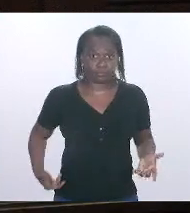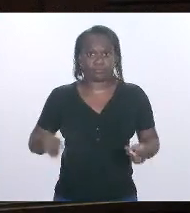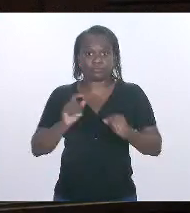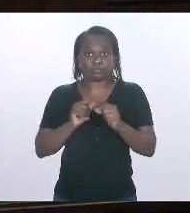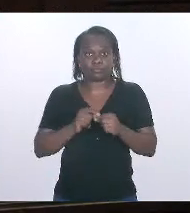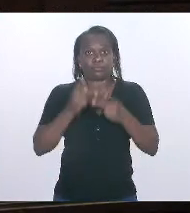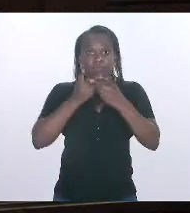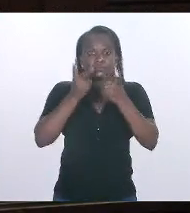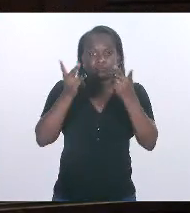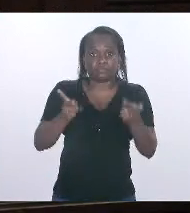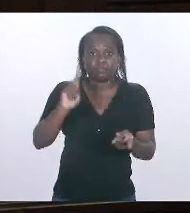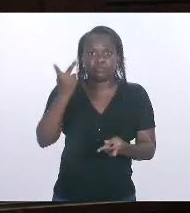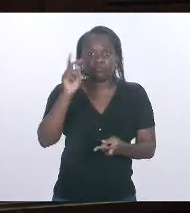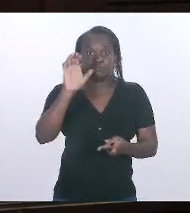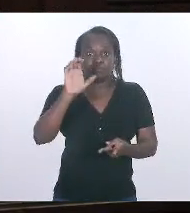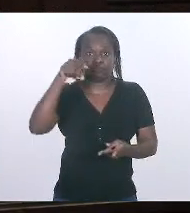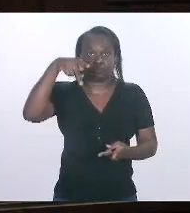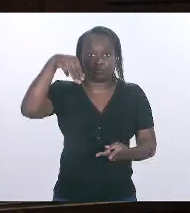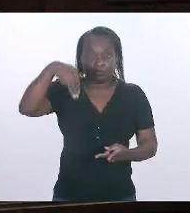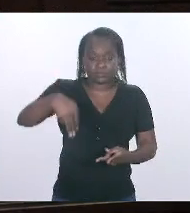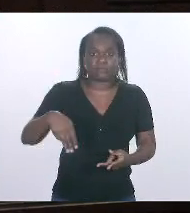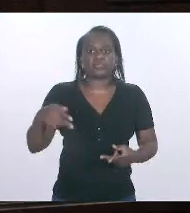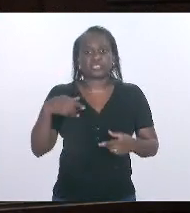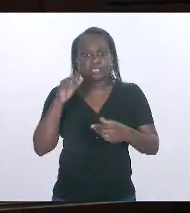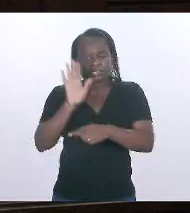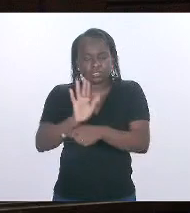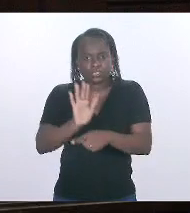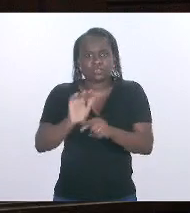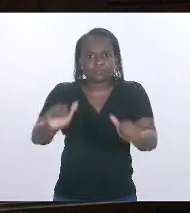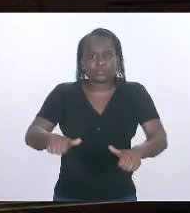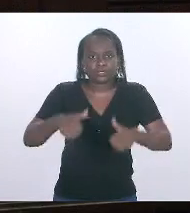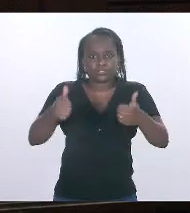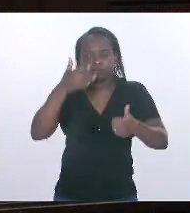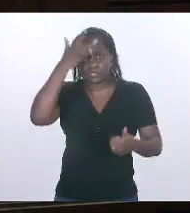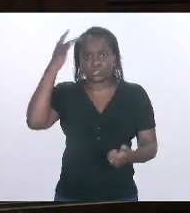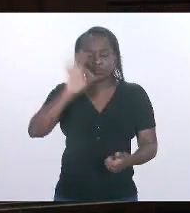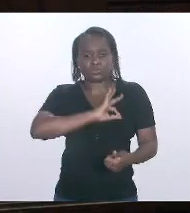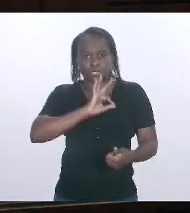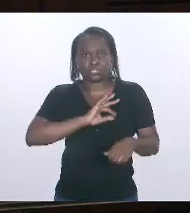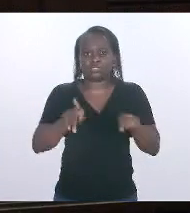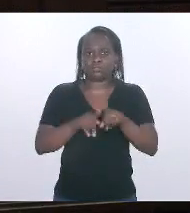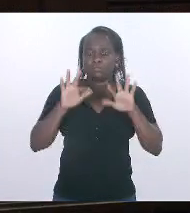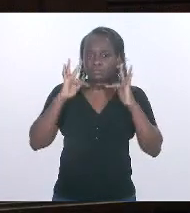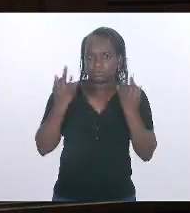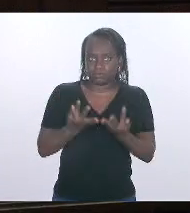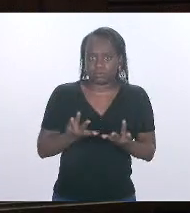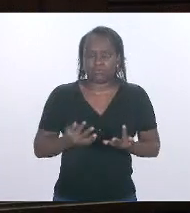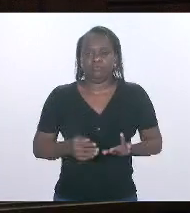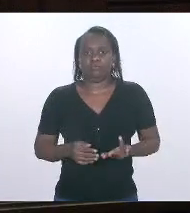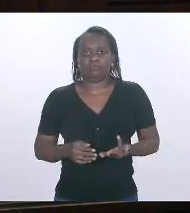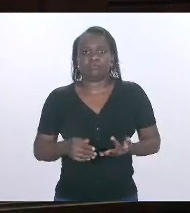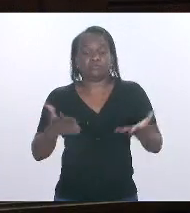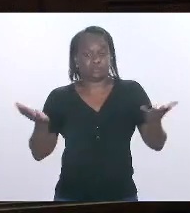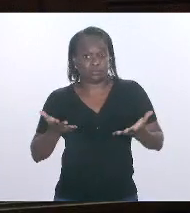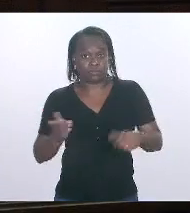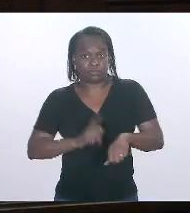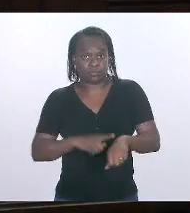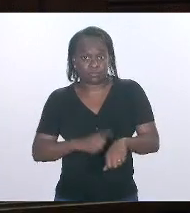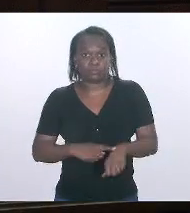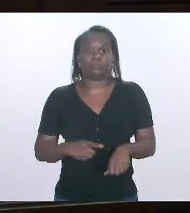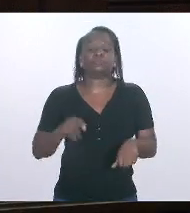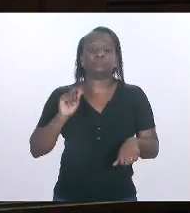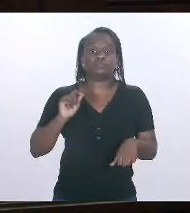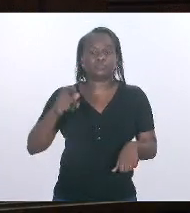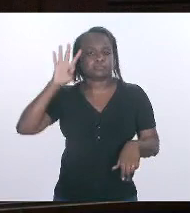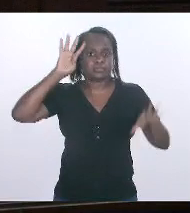uma visita ao HCPM e dar condições melhores aos policiais e os seus familiares. É hora, senhor governador,